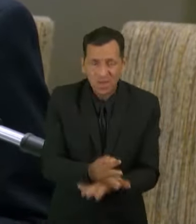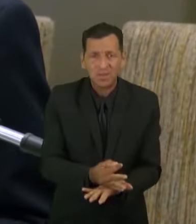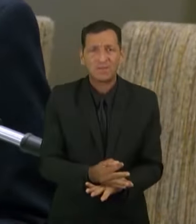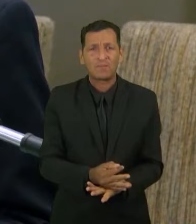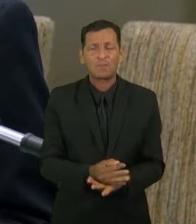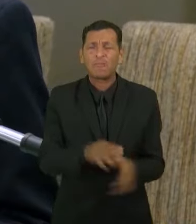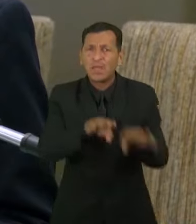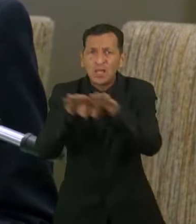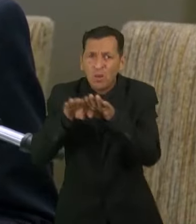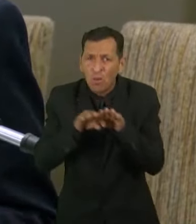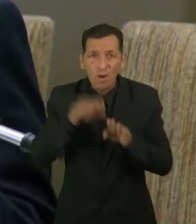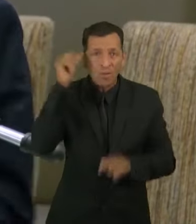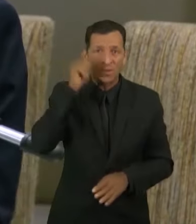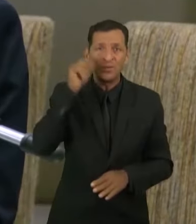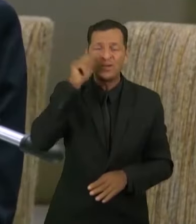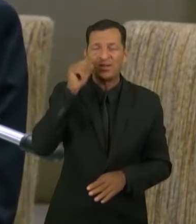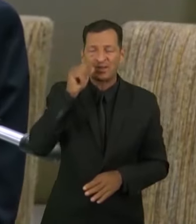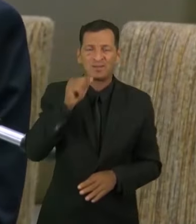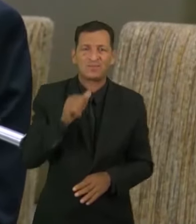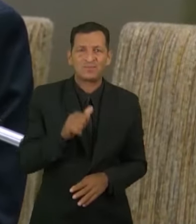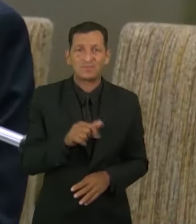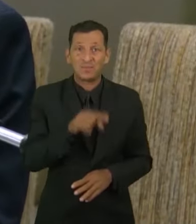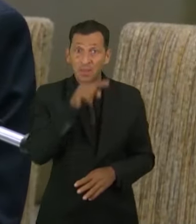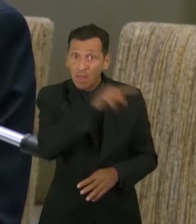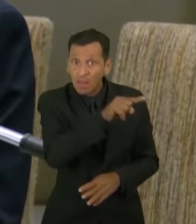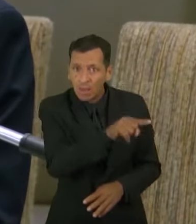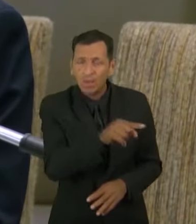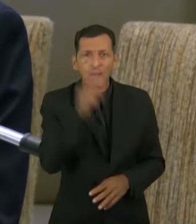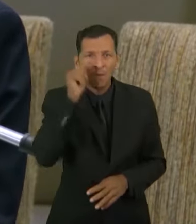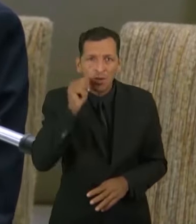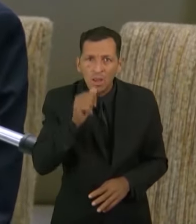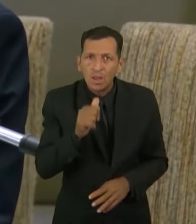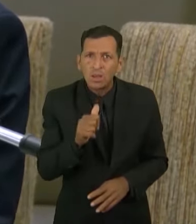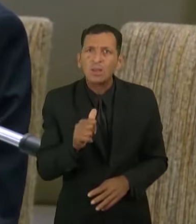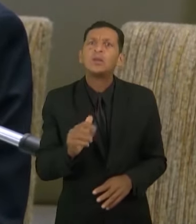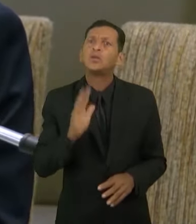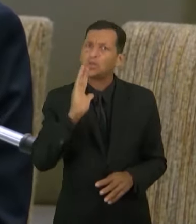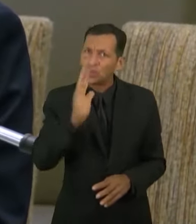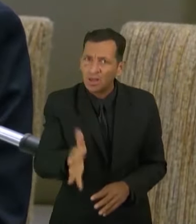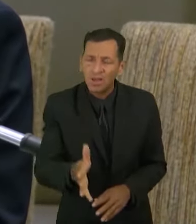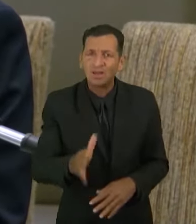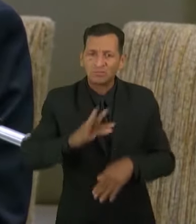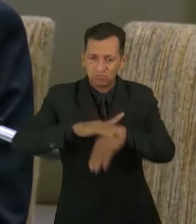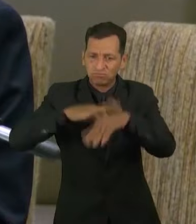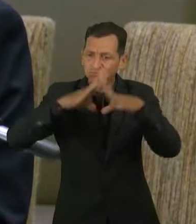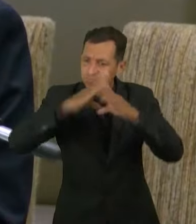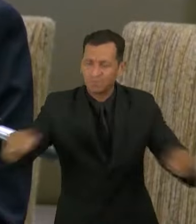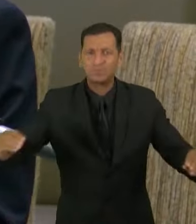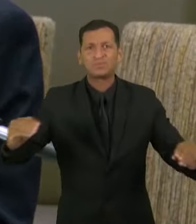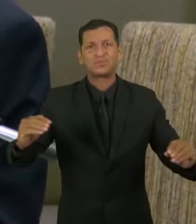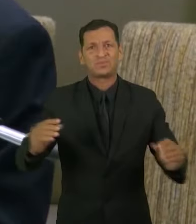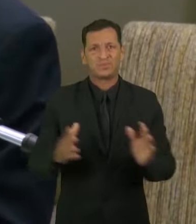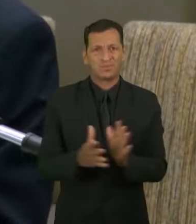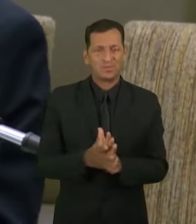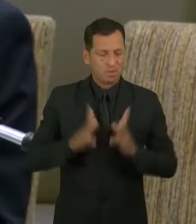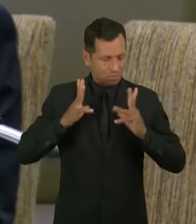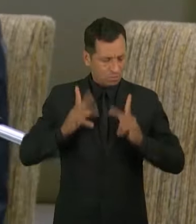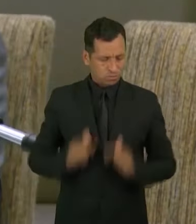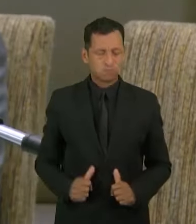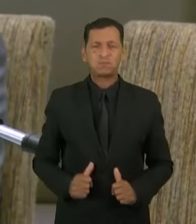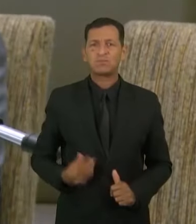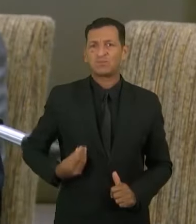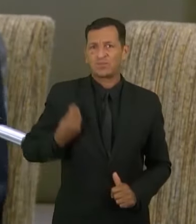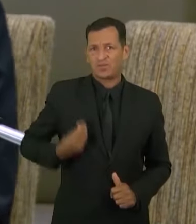curada. A cura que Jesus lhe dá é completa. Capítulo 8,